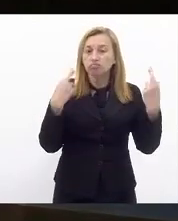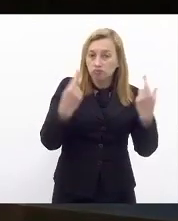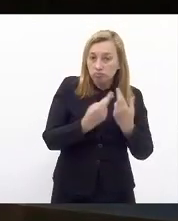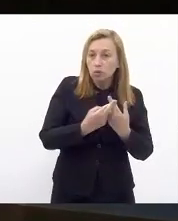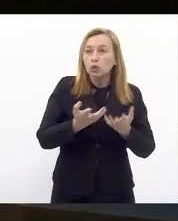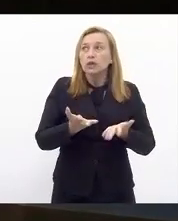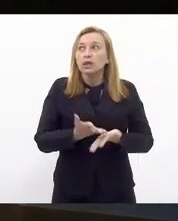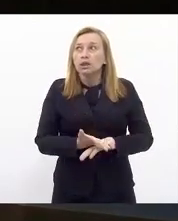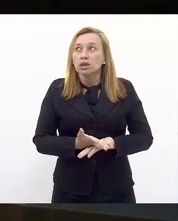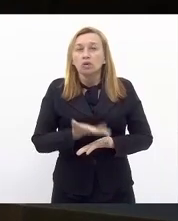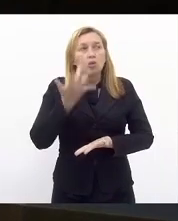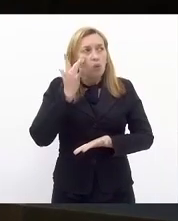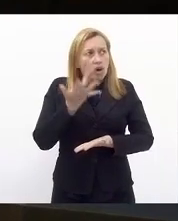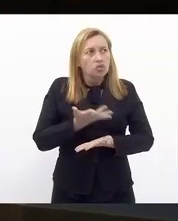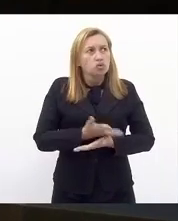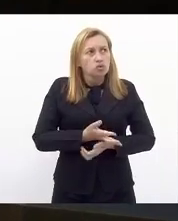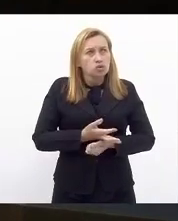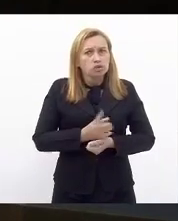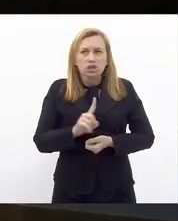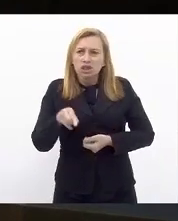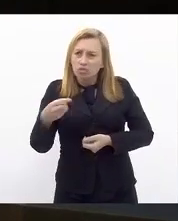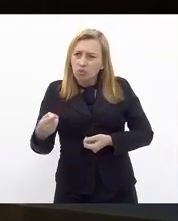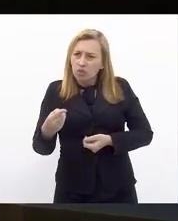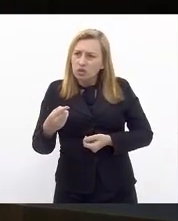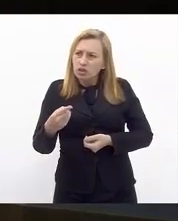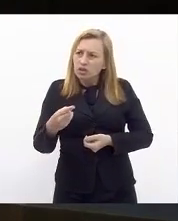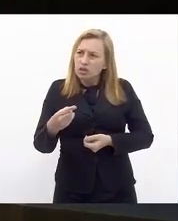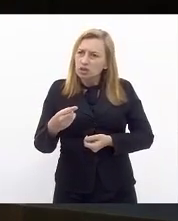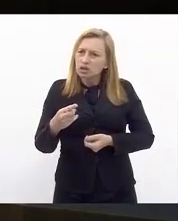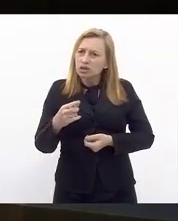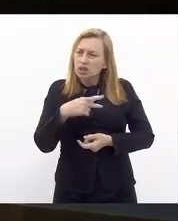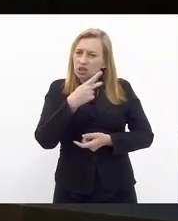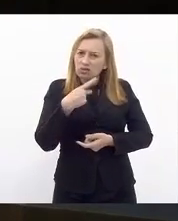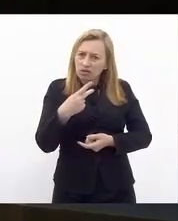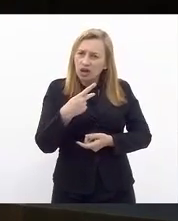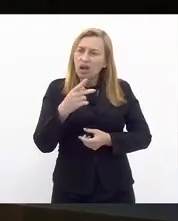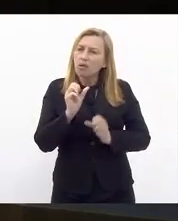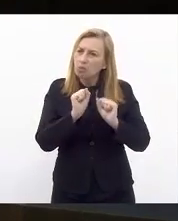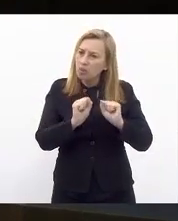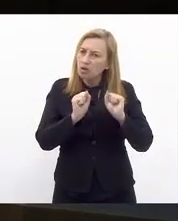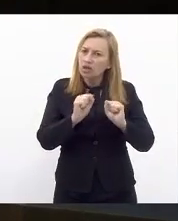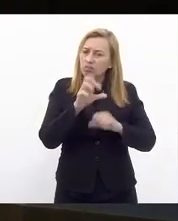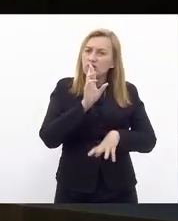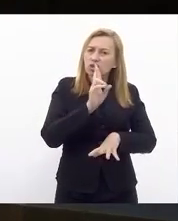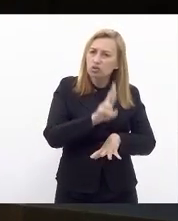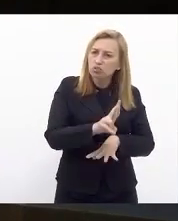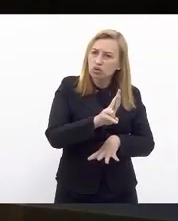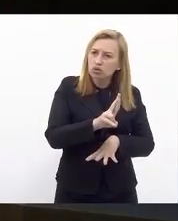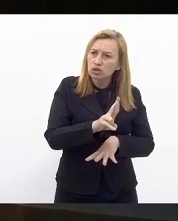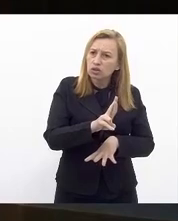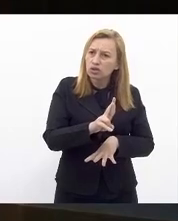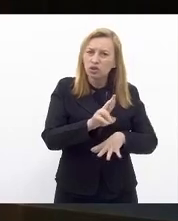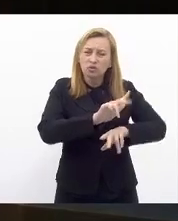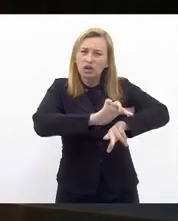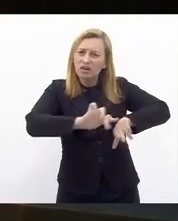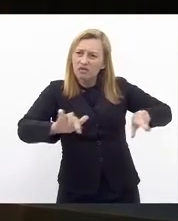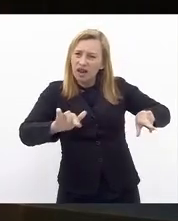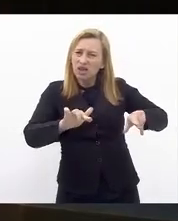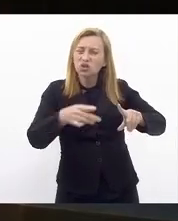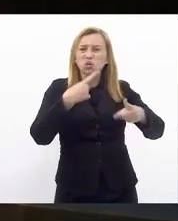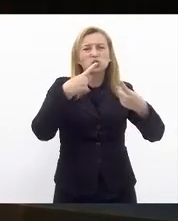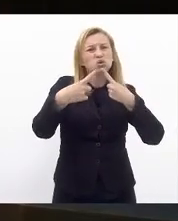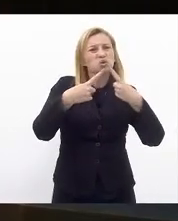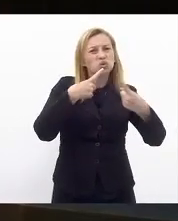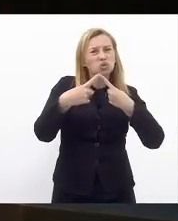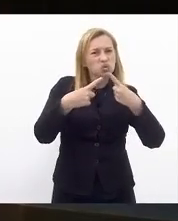reuniões eu acho que depois das intervenções Deputado que a gente possa responder porque foram muitas coisas